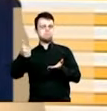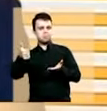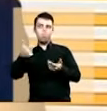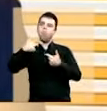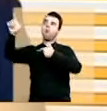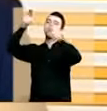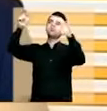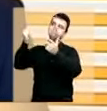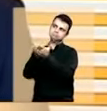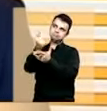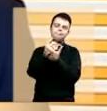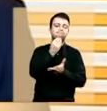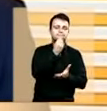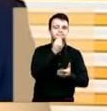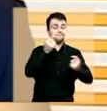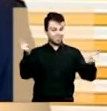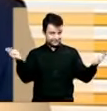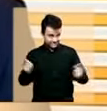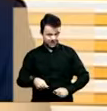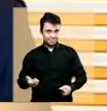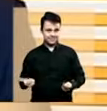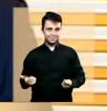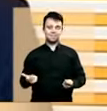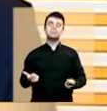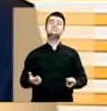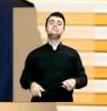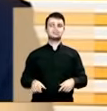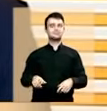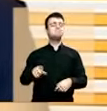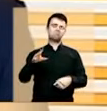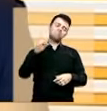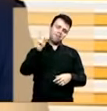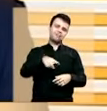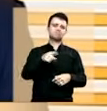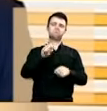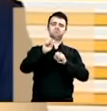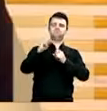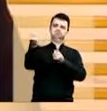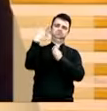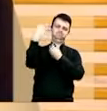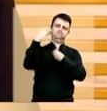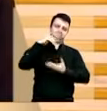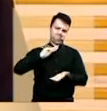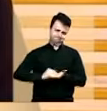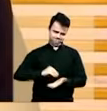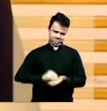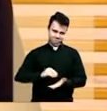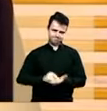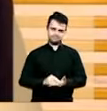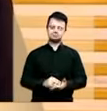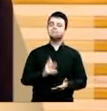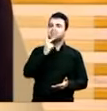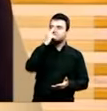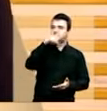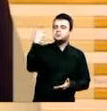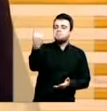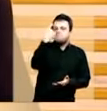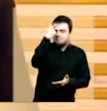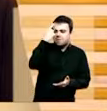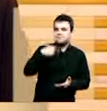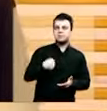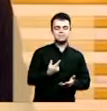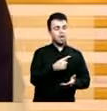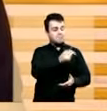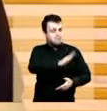coisas. Então, tudo é questão de educação mesmo. Dá a impressão também que aí ao comprar mais barato e